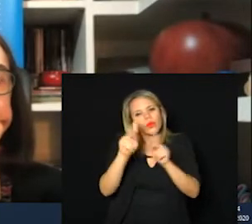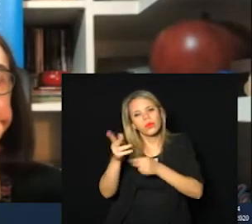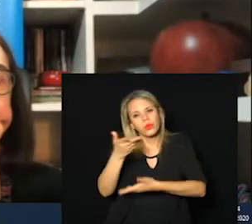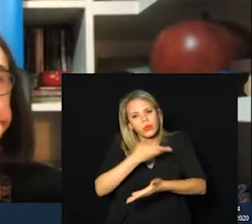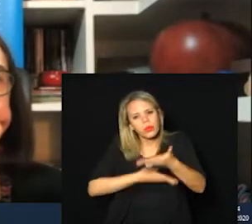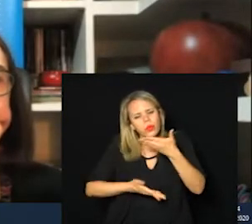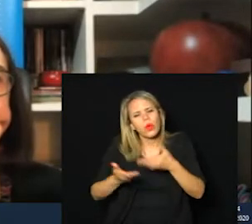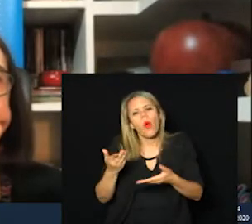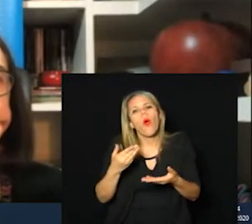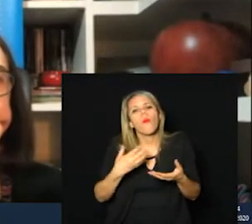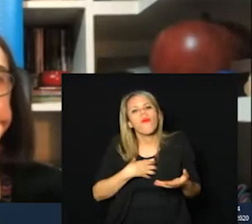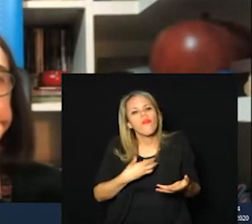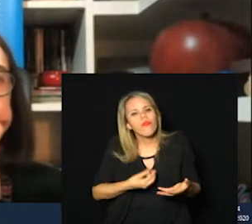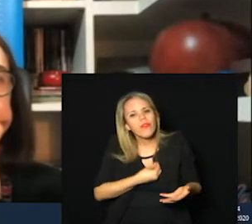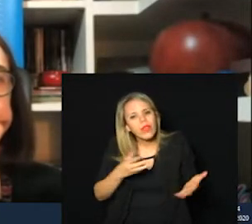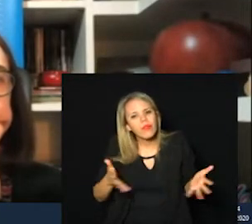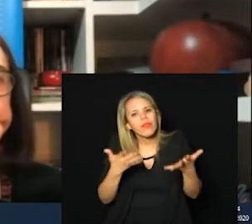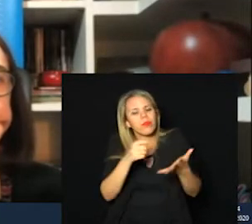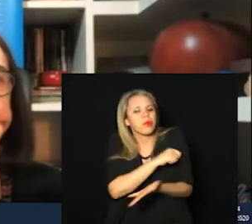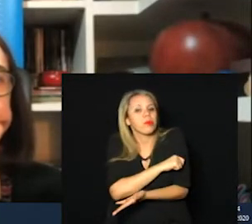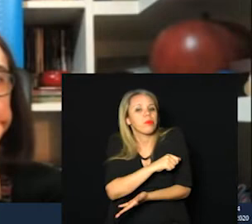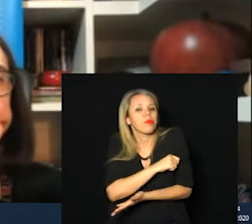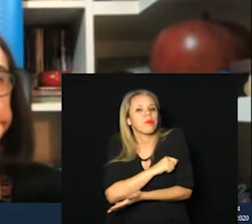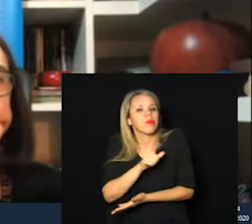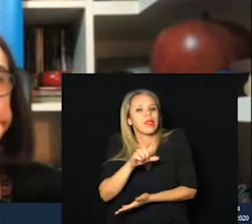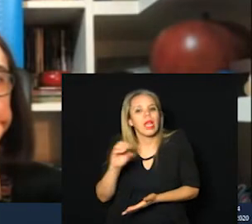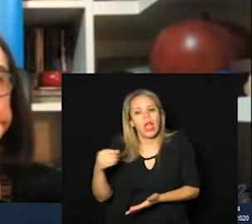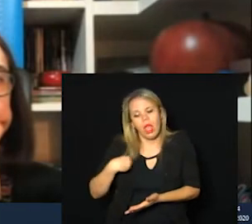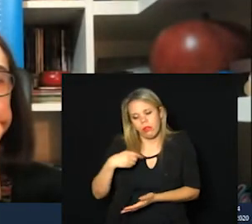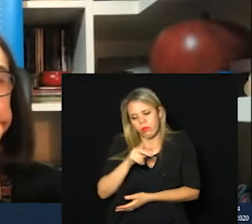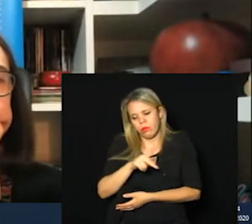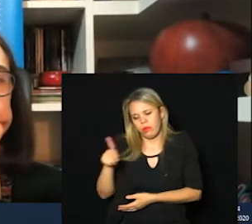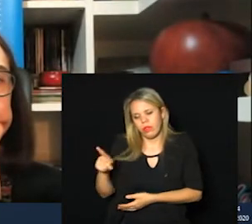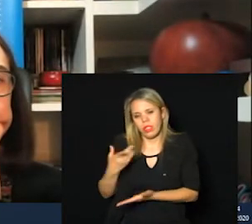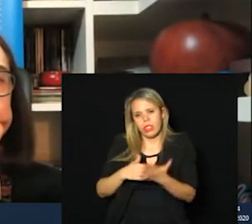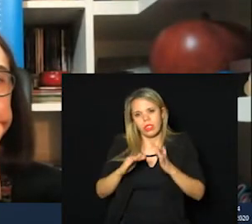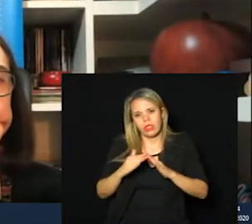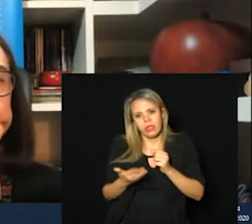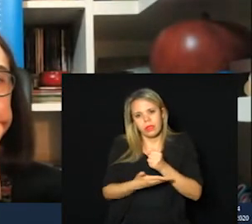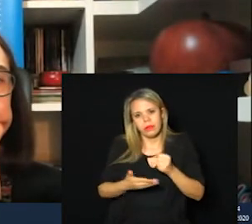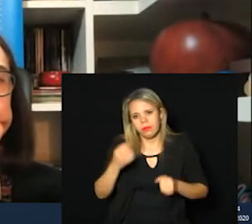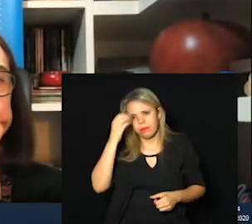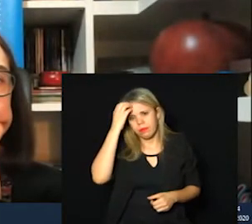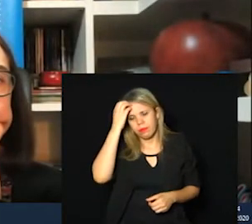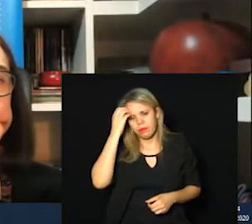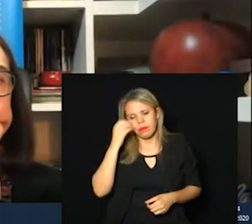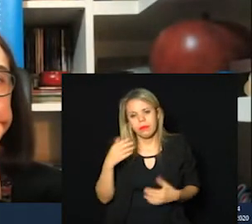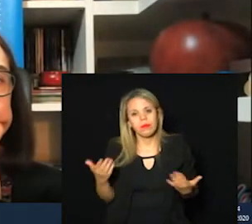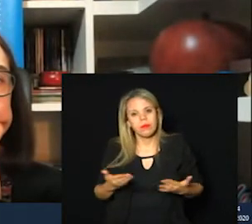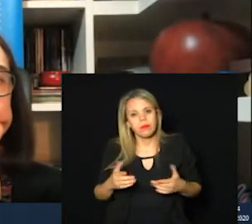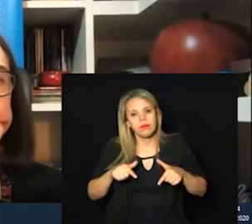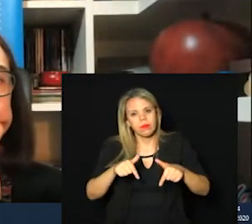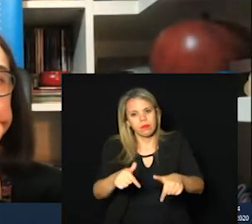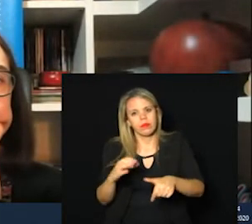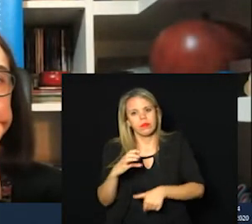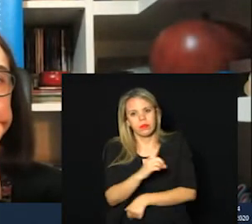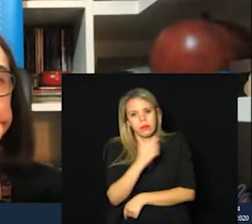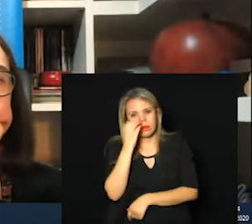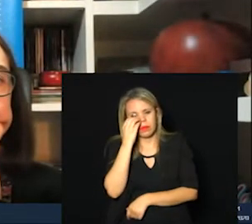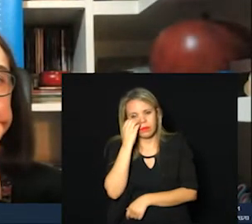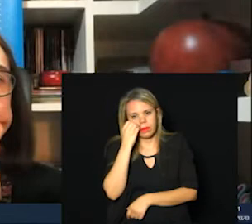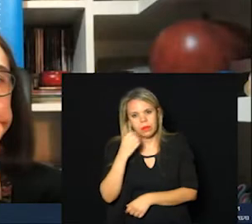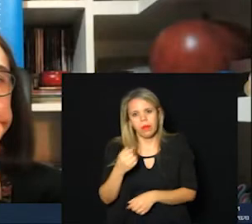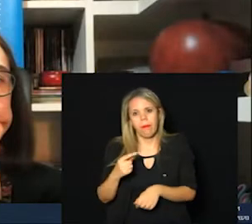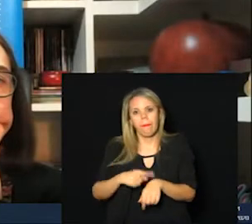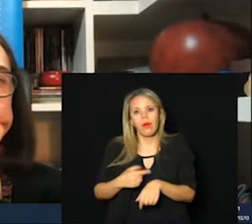procuro viver com meus alunos. Como o Leonardo falou, sou professora da escola básica, agora atuando na coordenação, mas até pouco